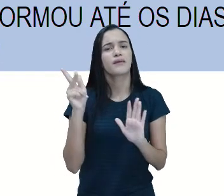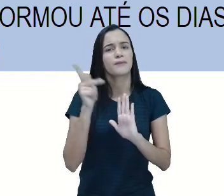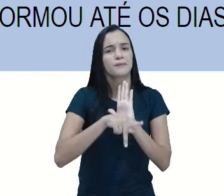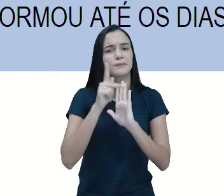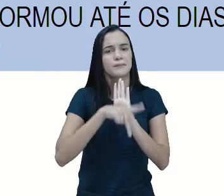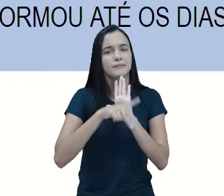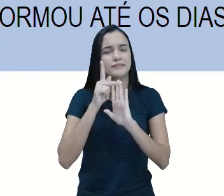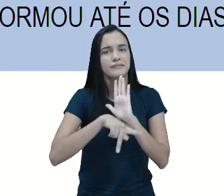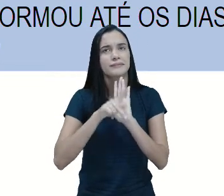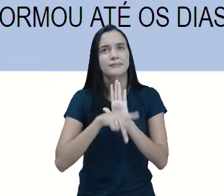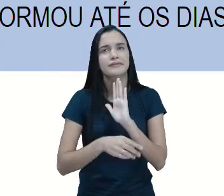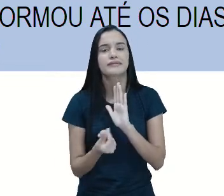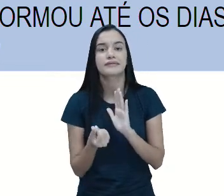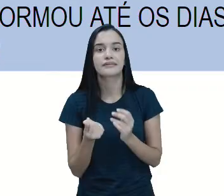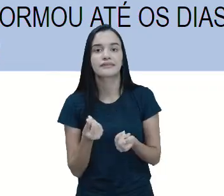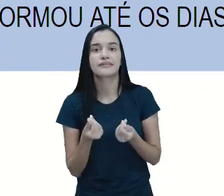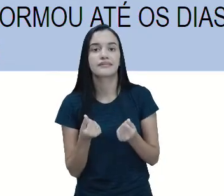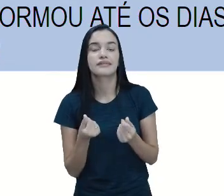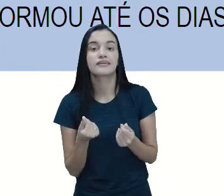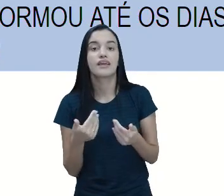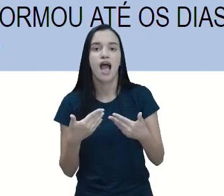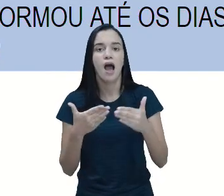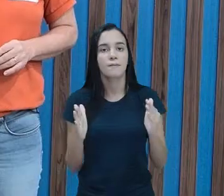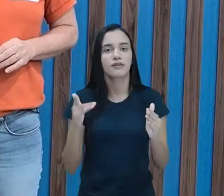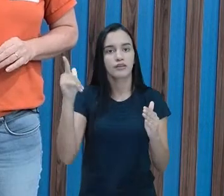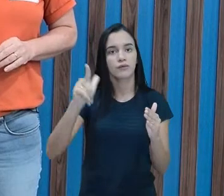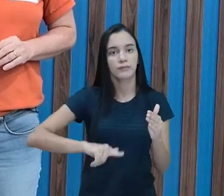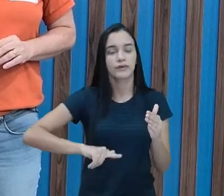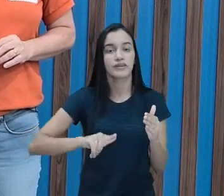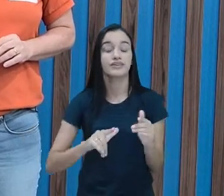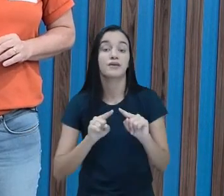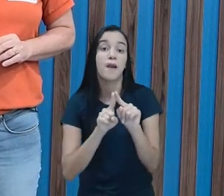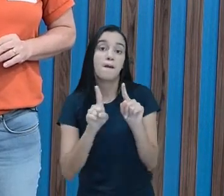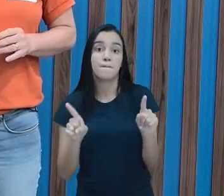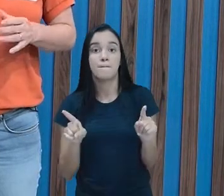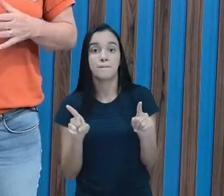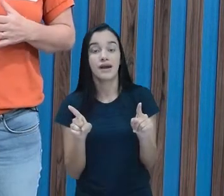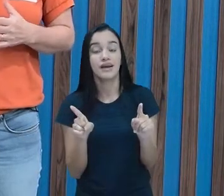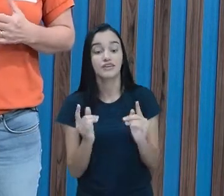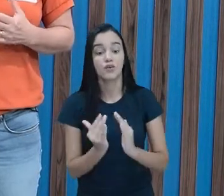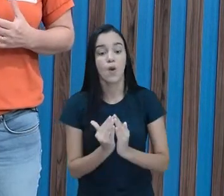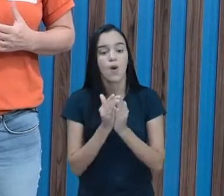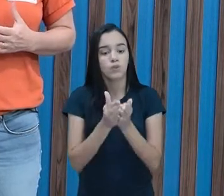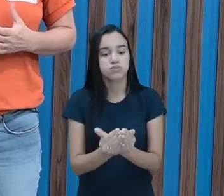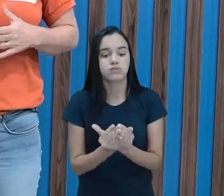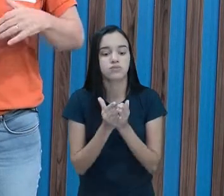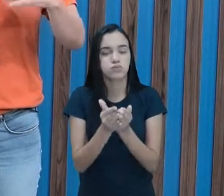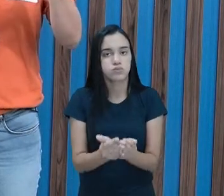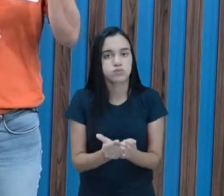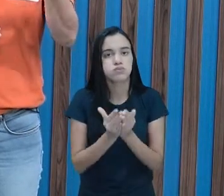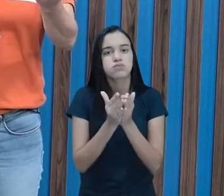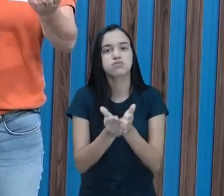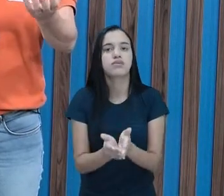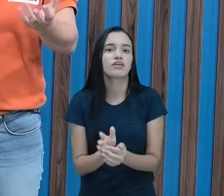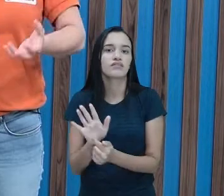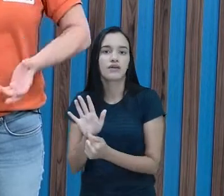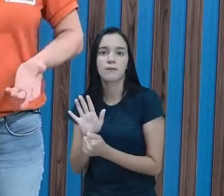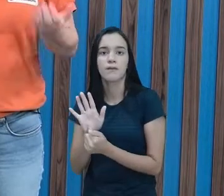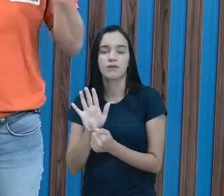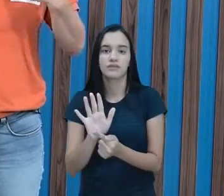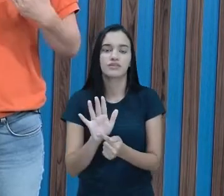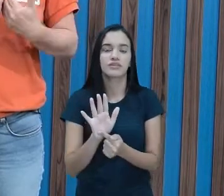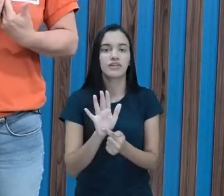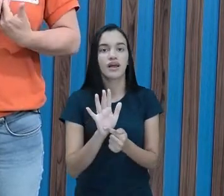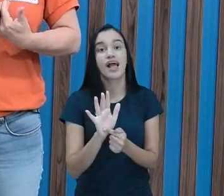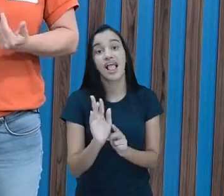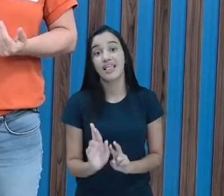de reavivamento desse porto, mas com certeza os navios que vão aparecer por lá em breve